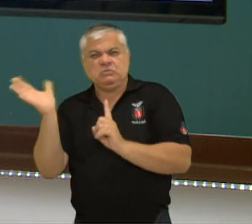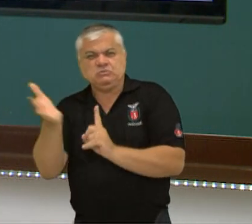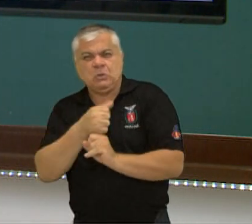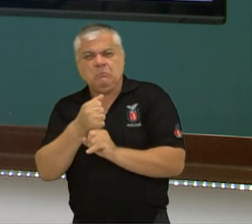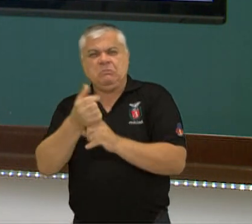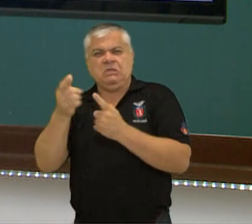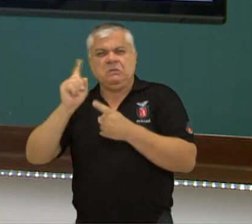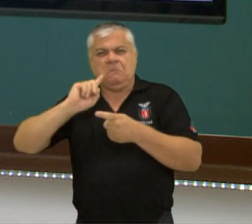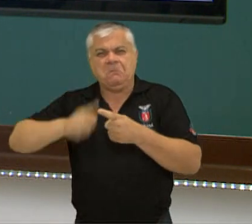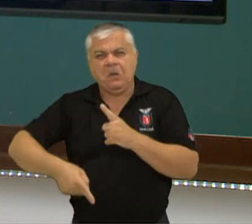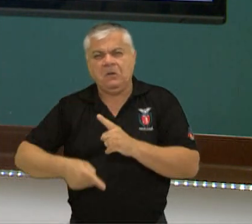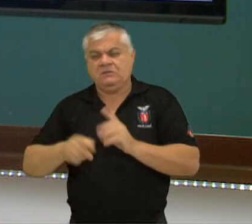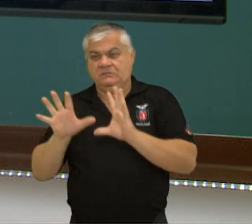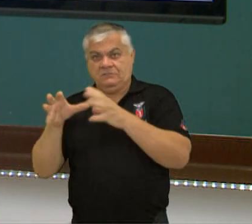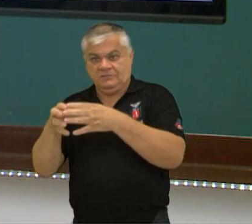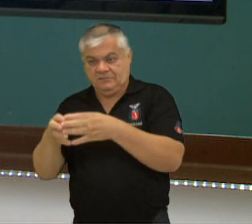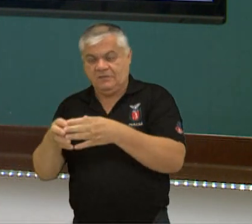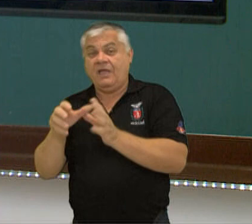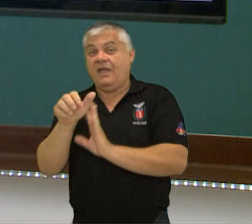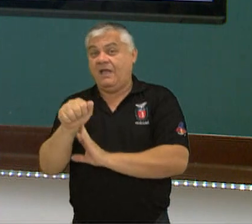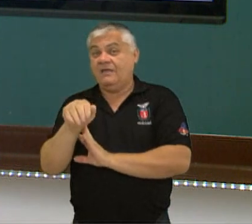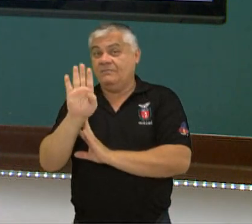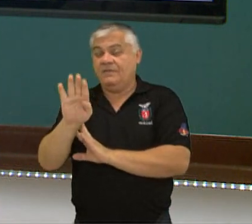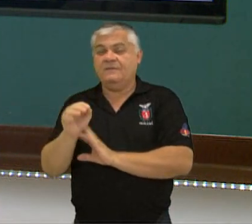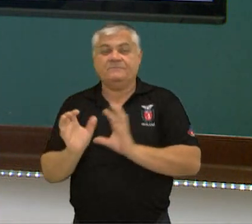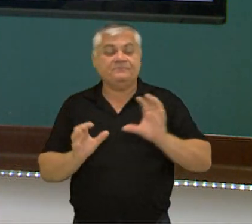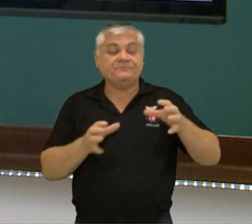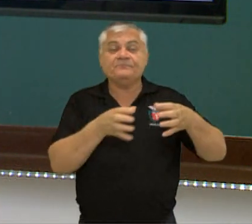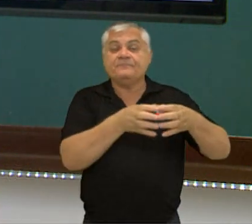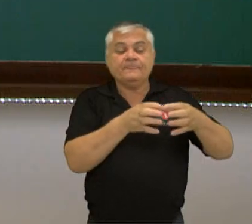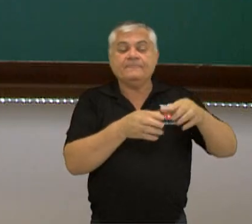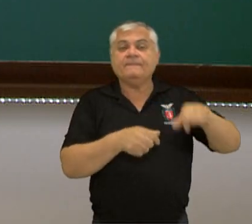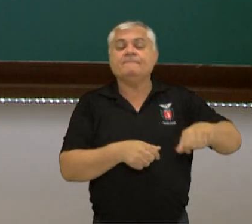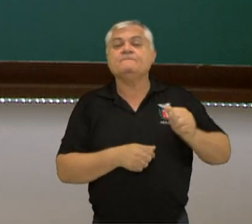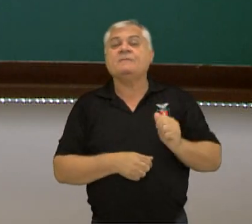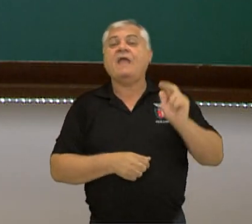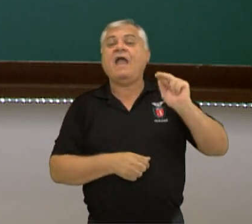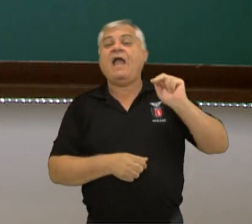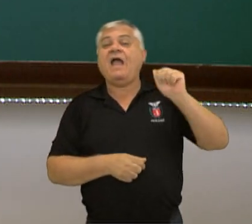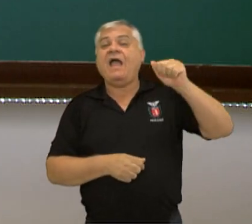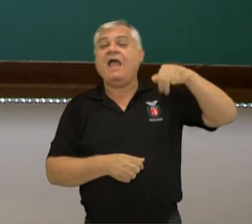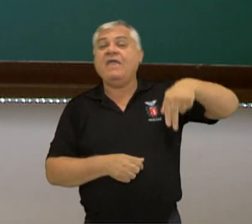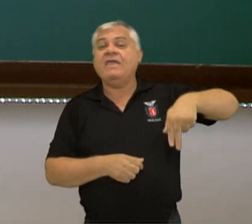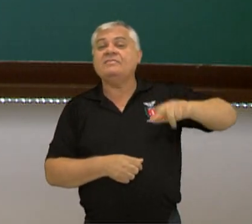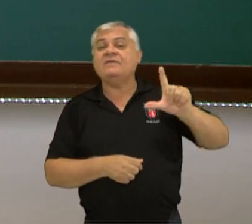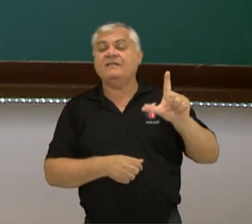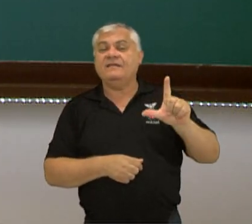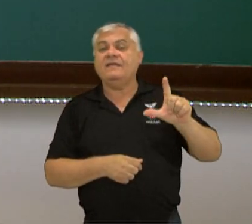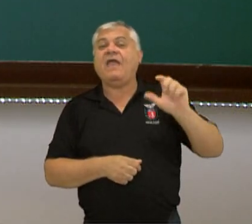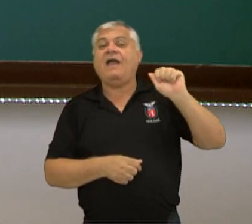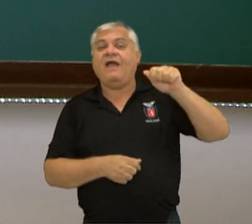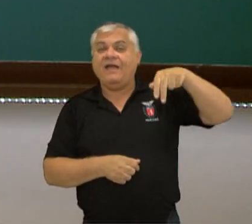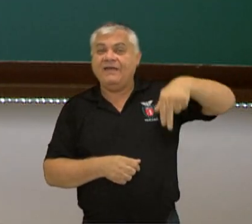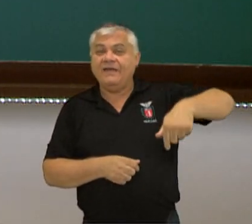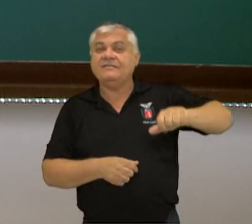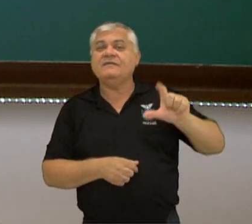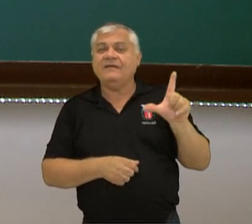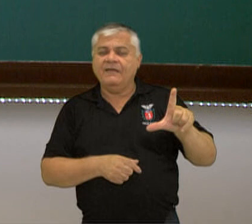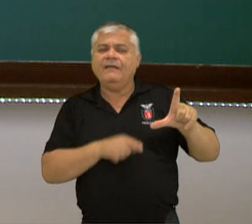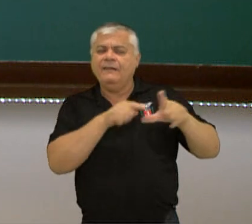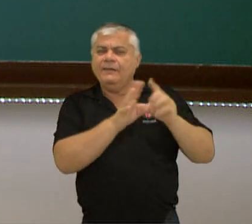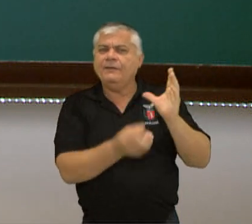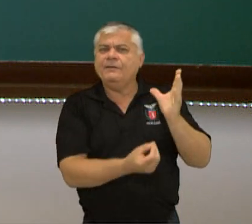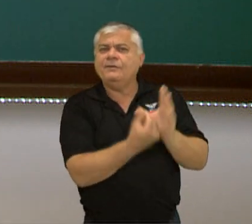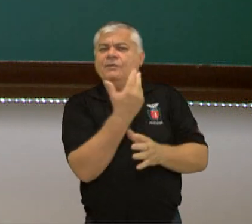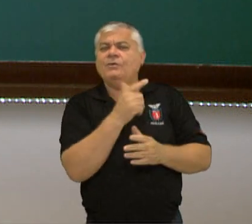censura, nacionalismo. Em relação a outro grupo, a Aliança Nacional Libertadora, criada pelo Luiz Carlos